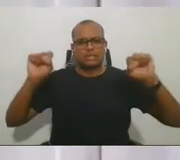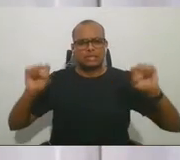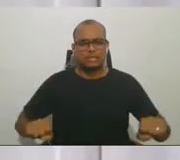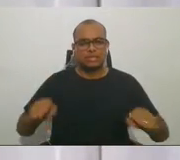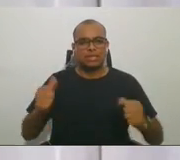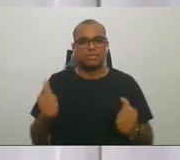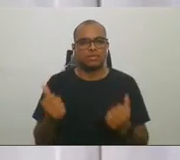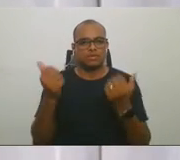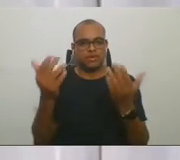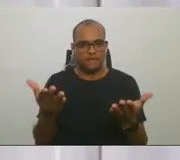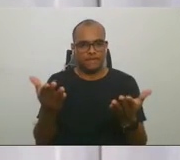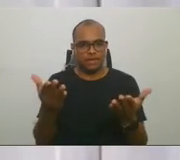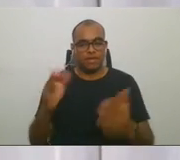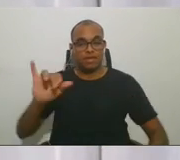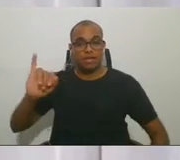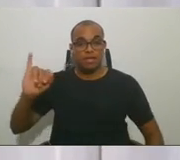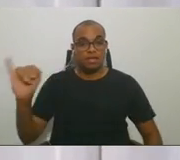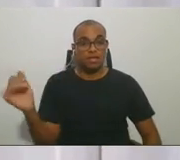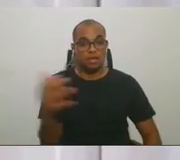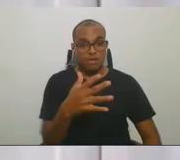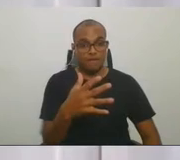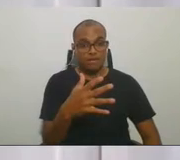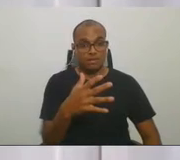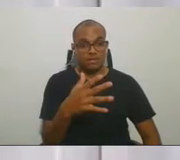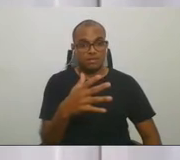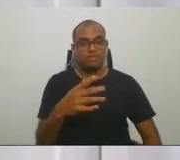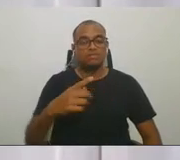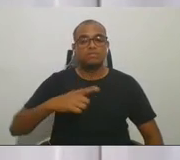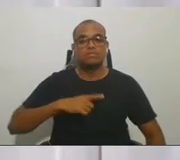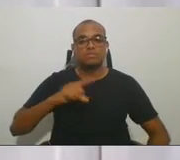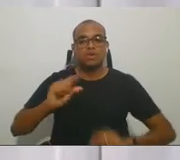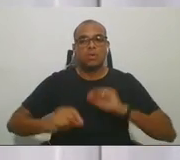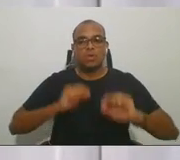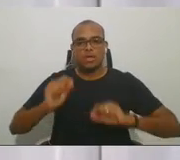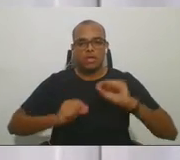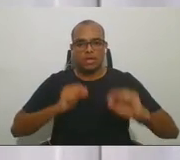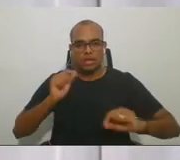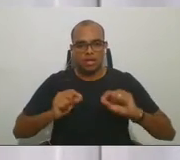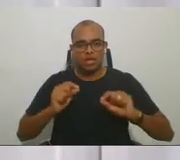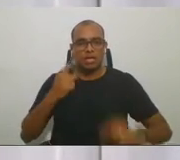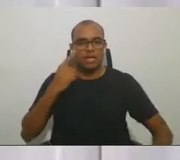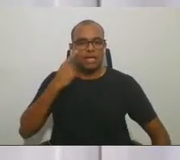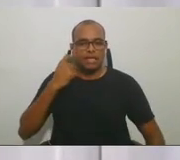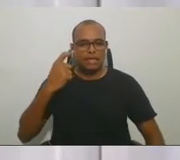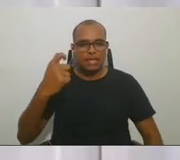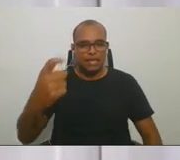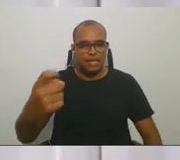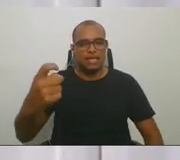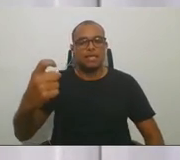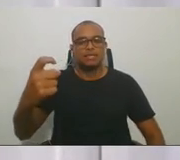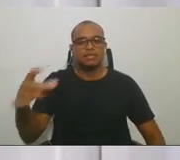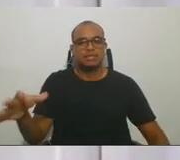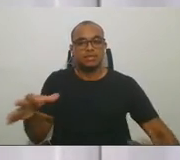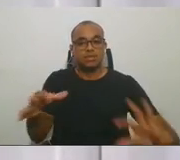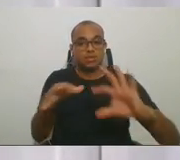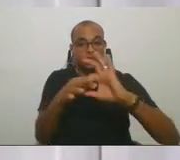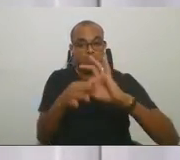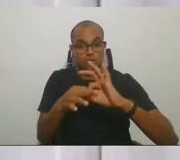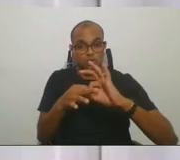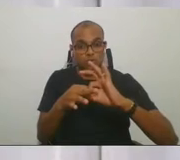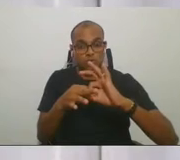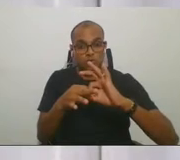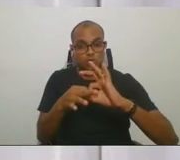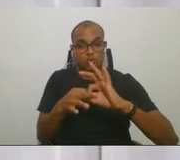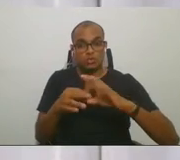oferta. Uma inovação que reúne os interesses conjugados dos poderes